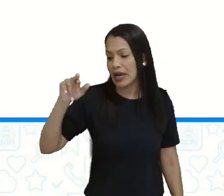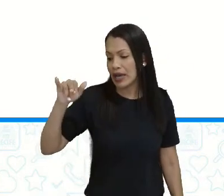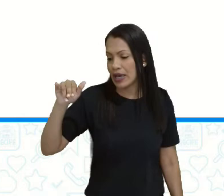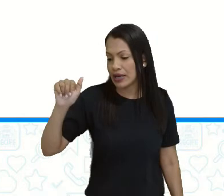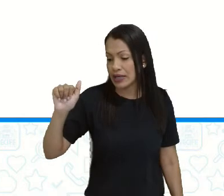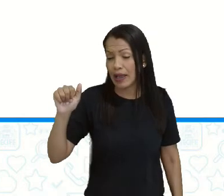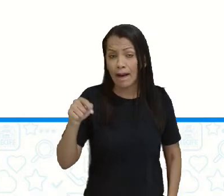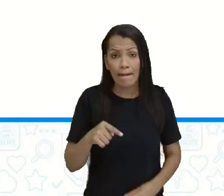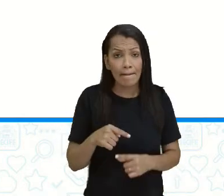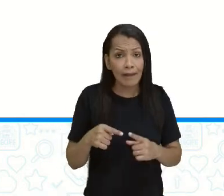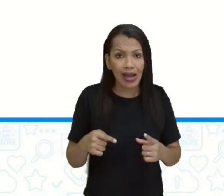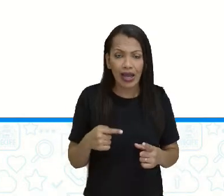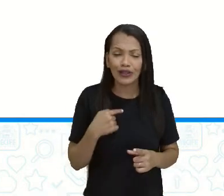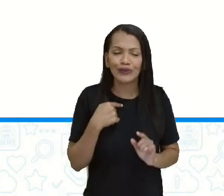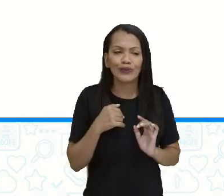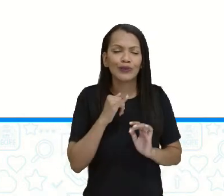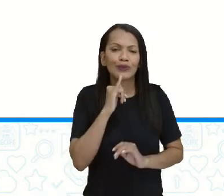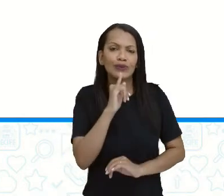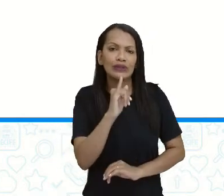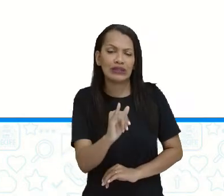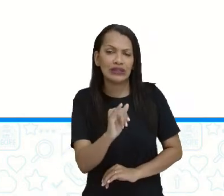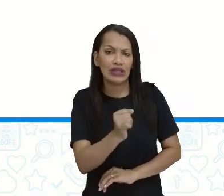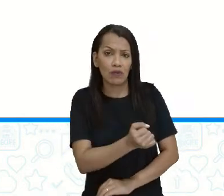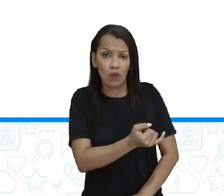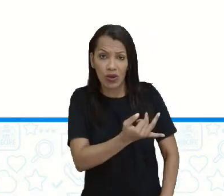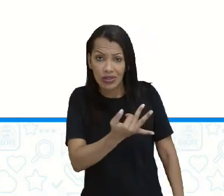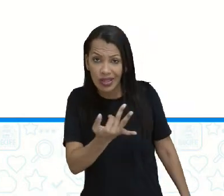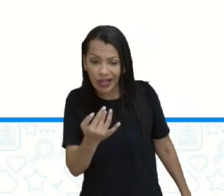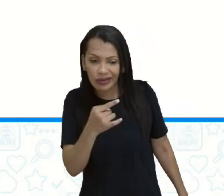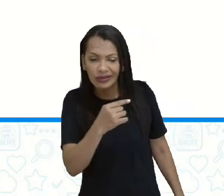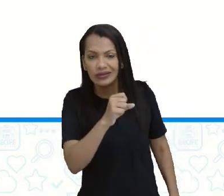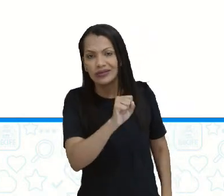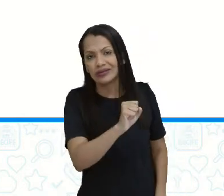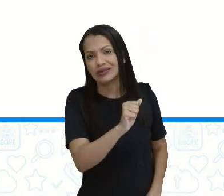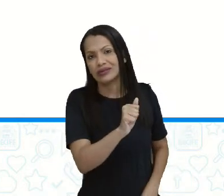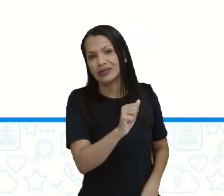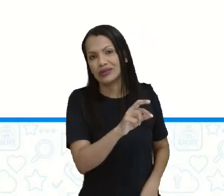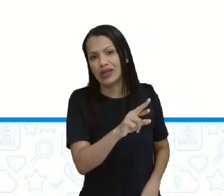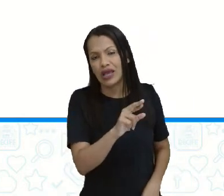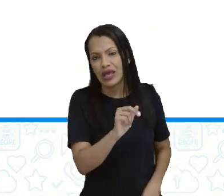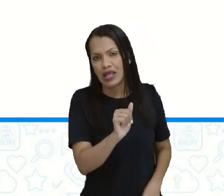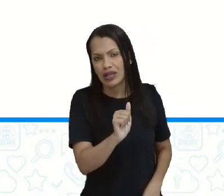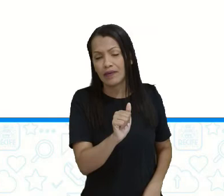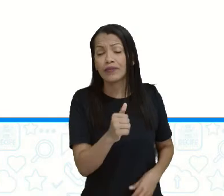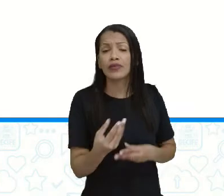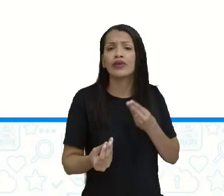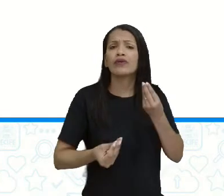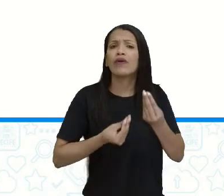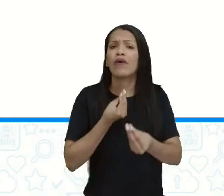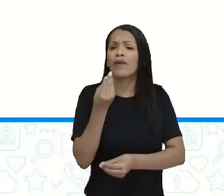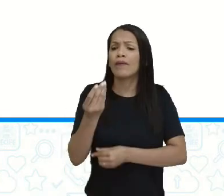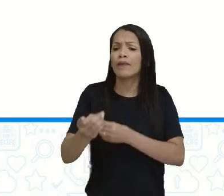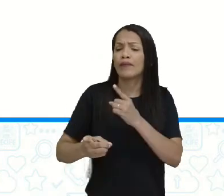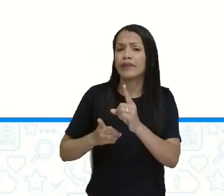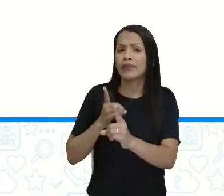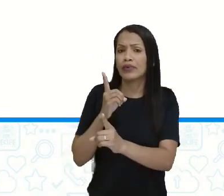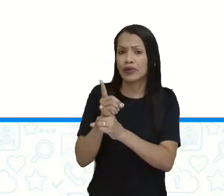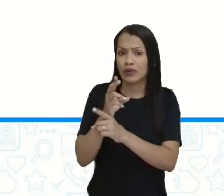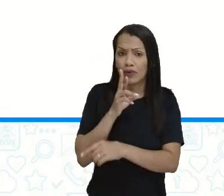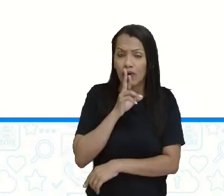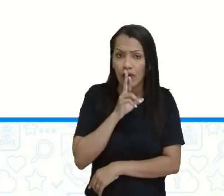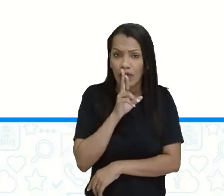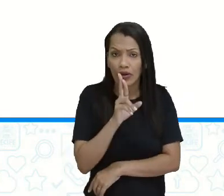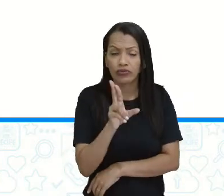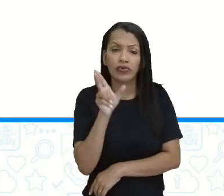é exatamente isso que quer saber na pergunta. Como é que a gente vai achar um resultado? Através ali, ó,